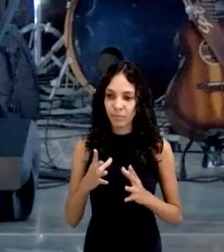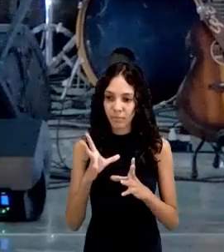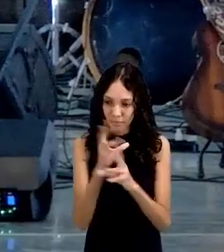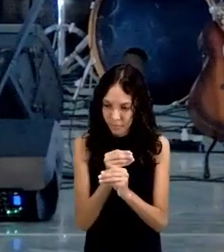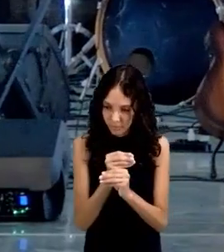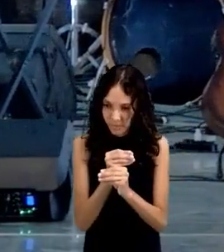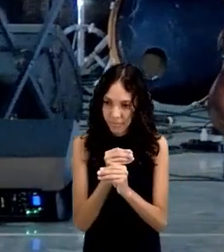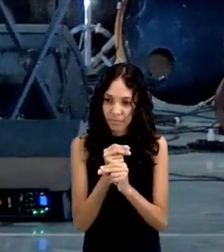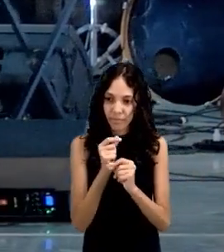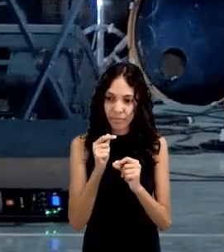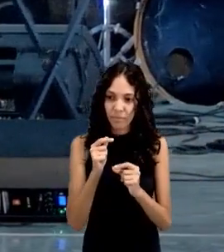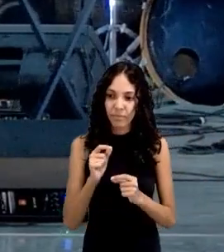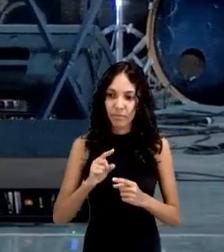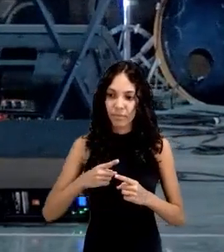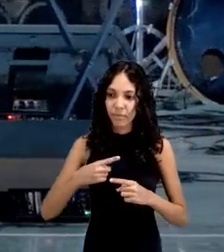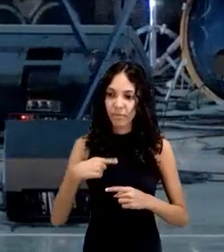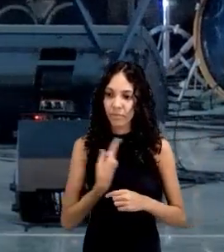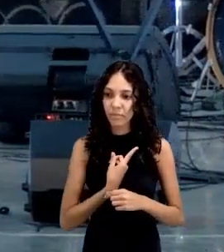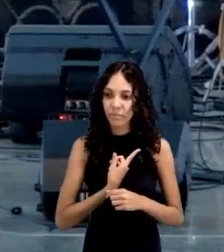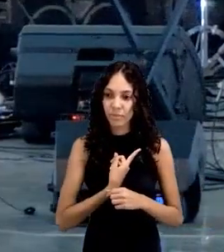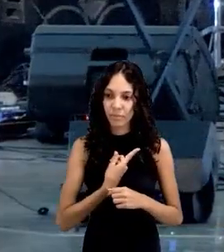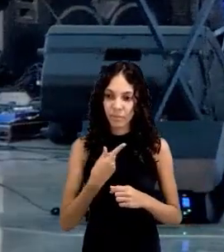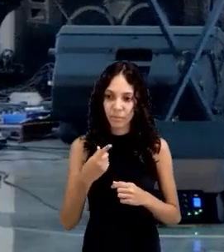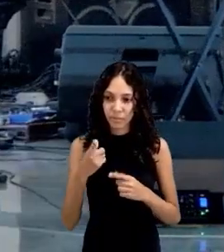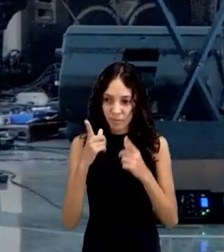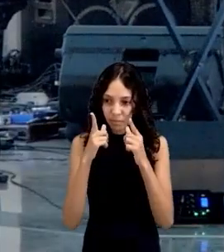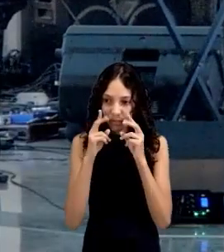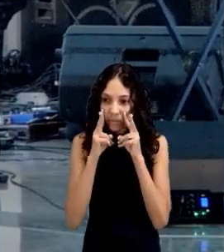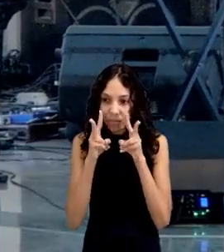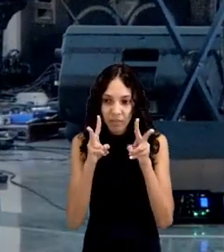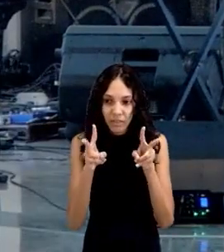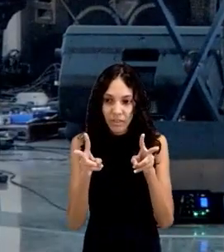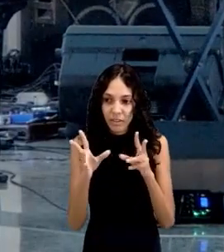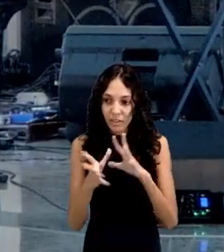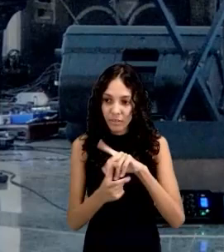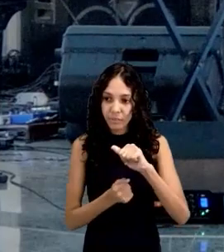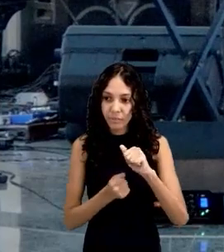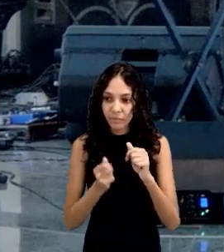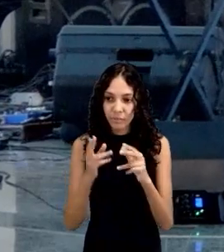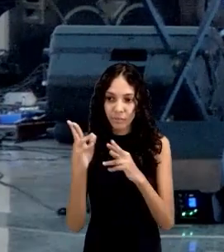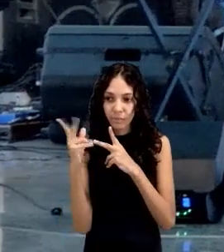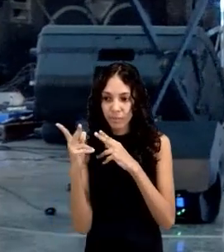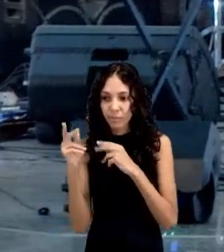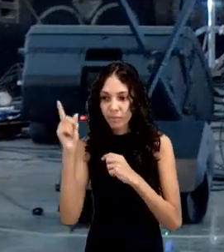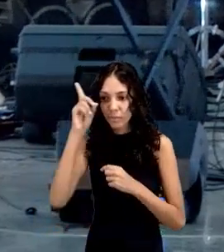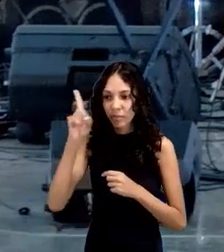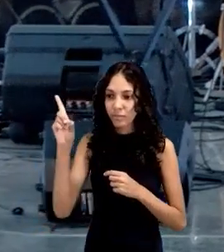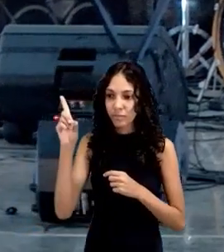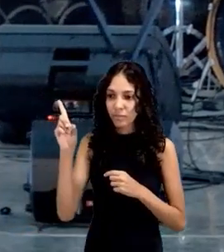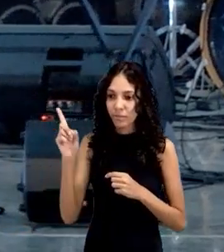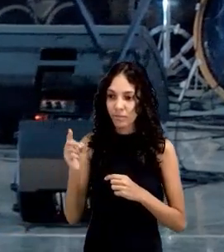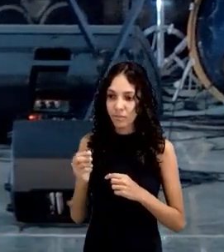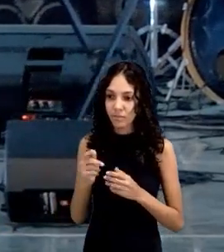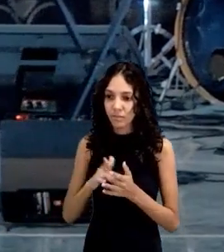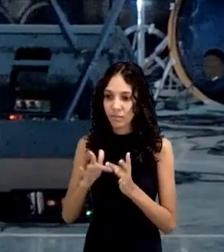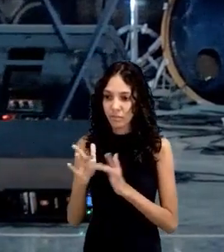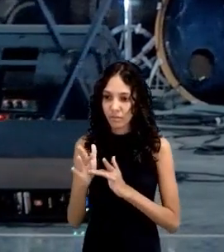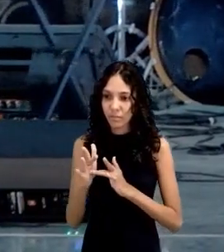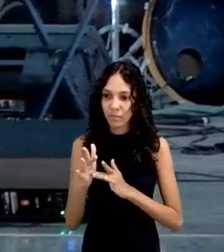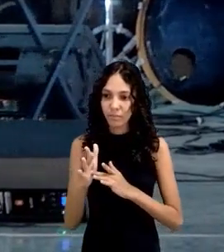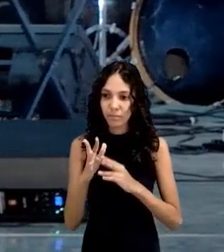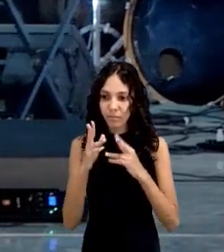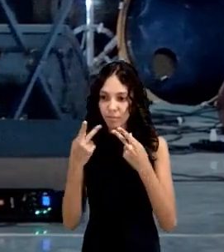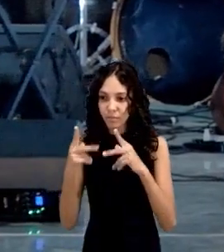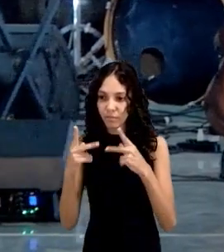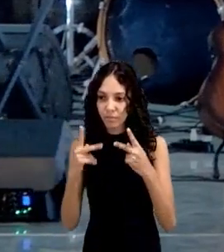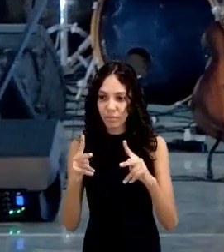maneira específica de pensar, de acreditar e de produzir tudo que ele